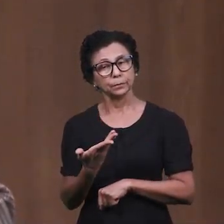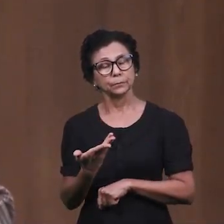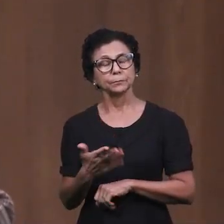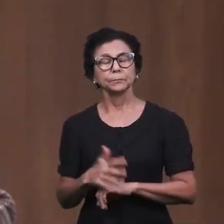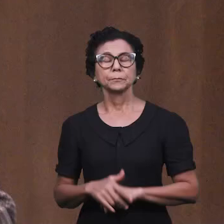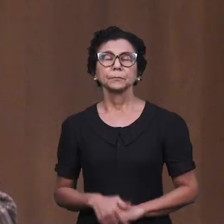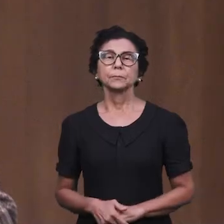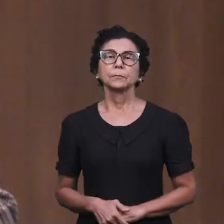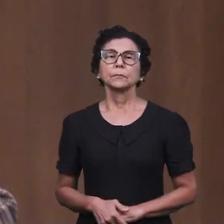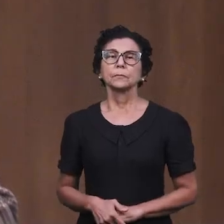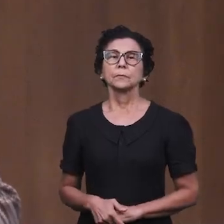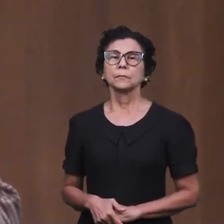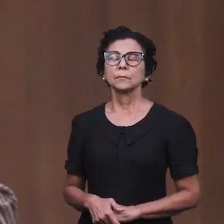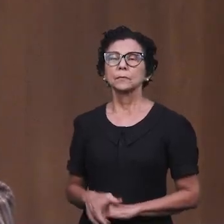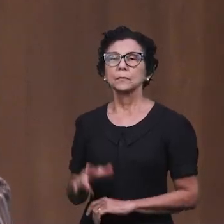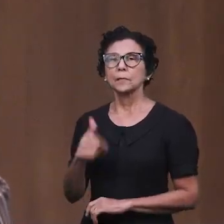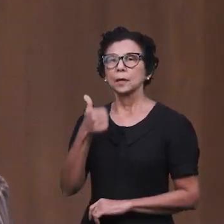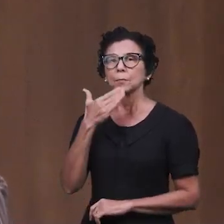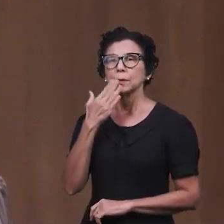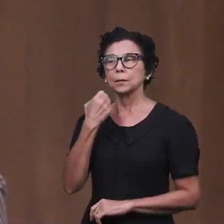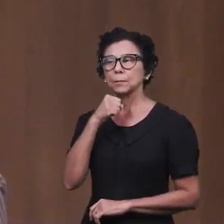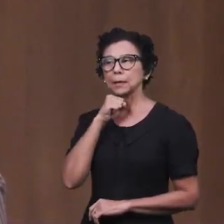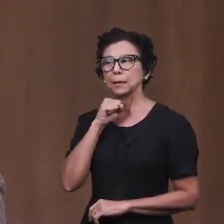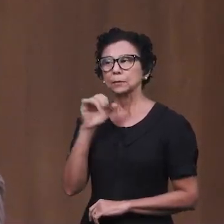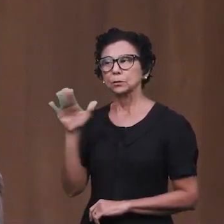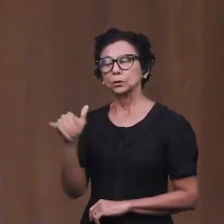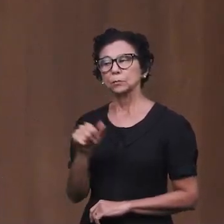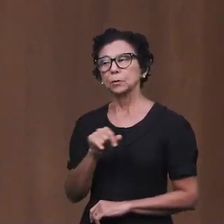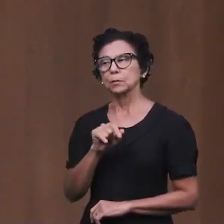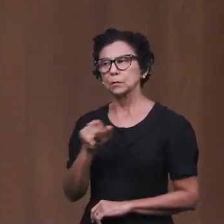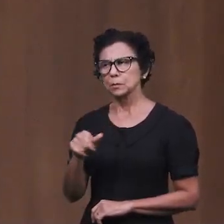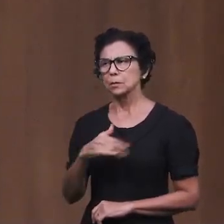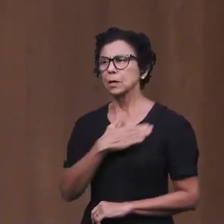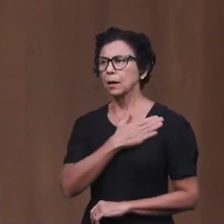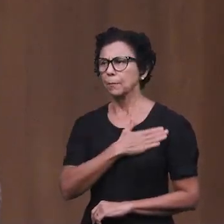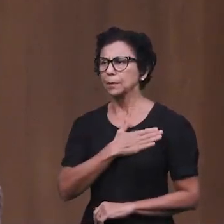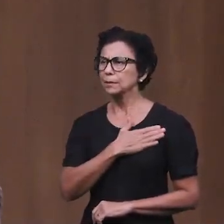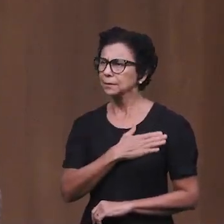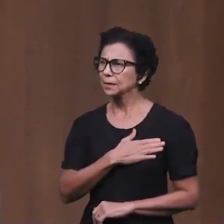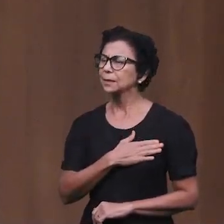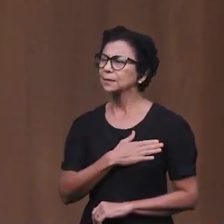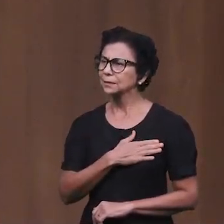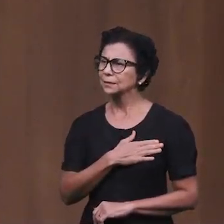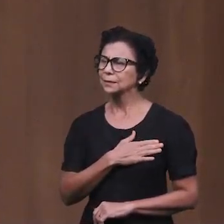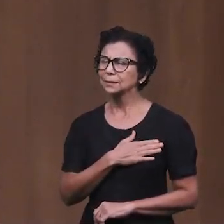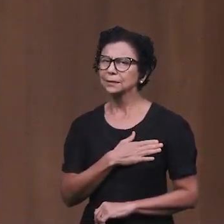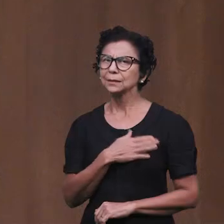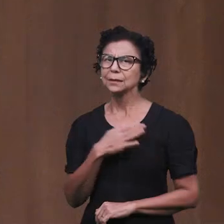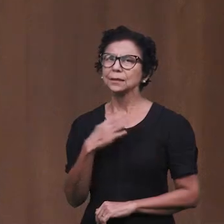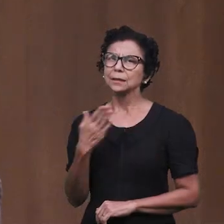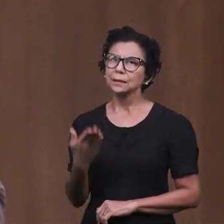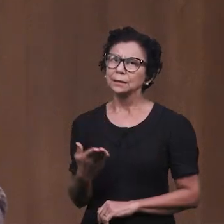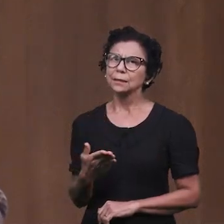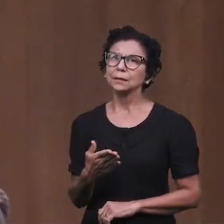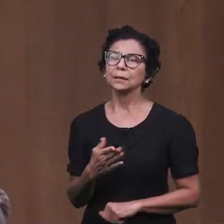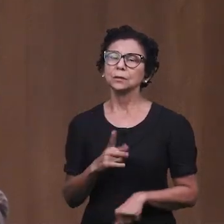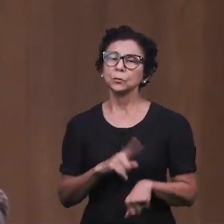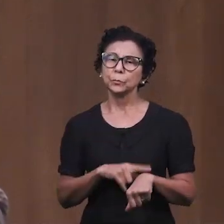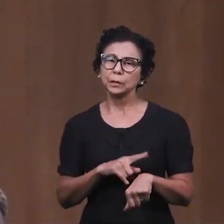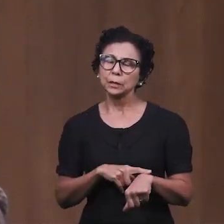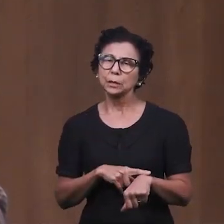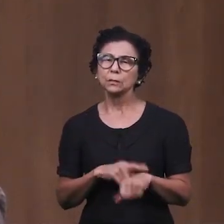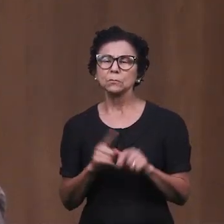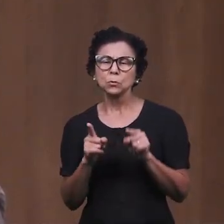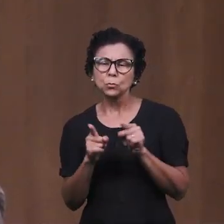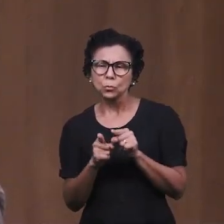pais e dizendo que há prazeres pequenos que podem ser reconstituídos. Há prazeres pequenos